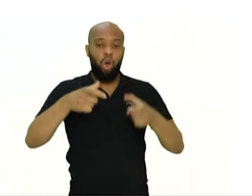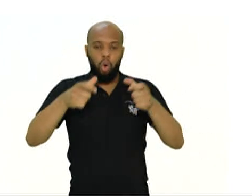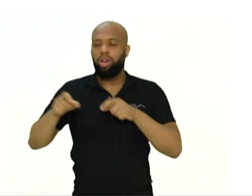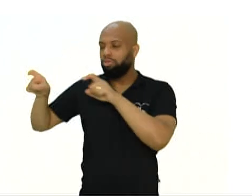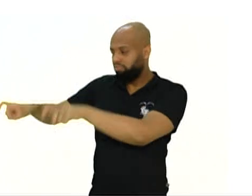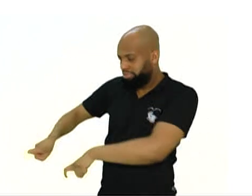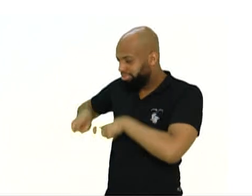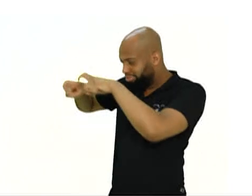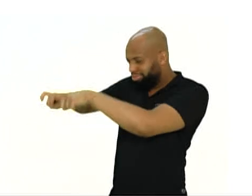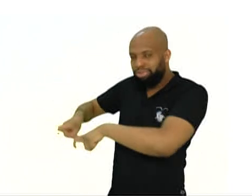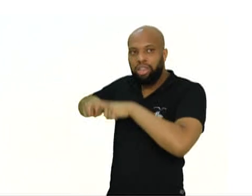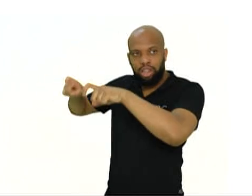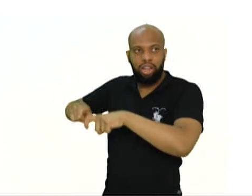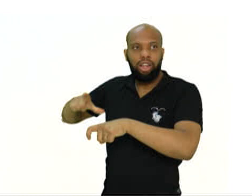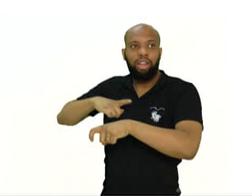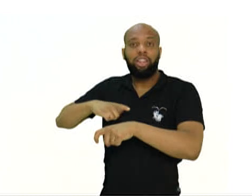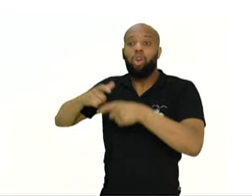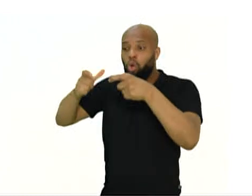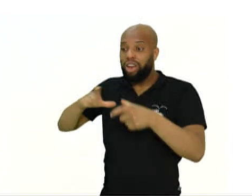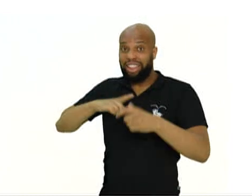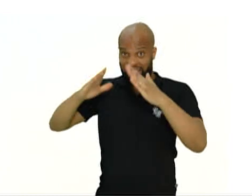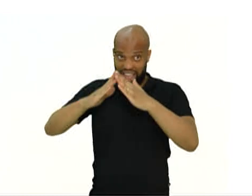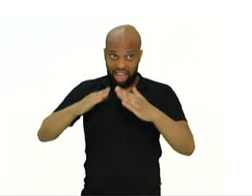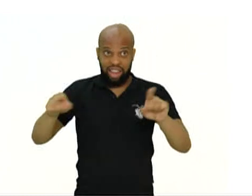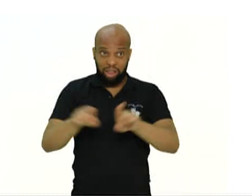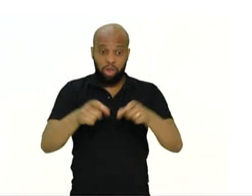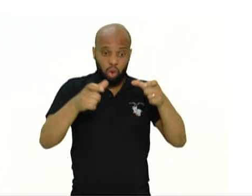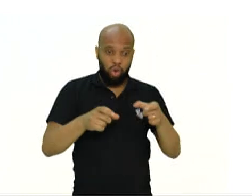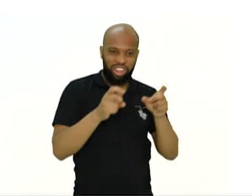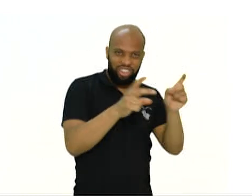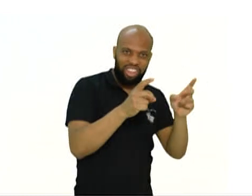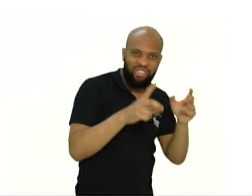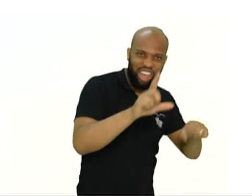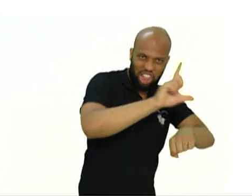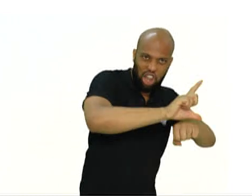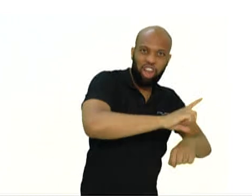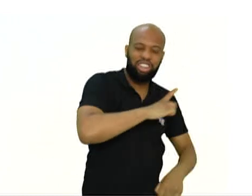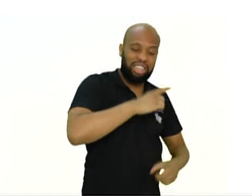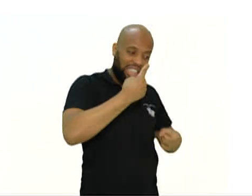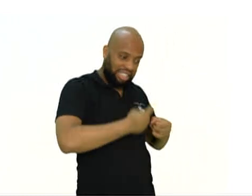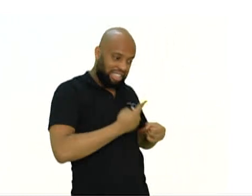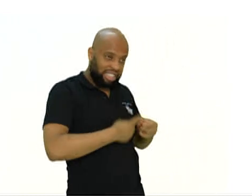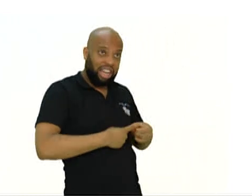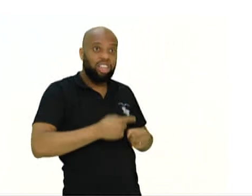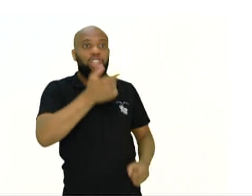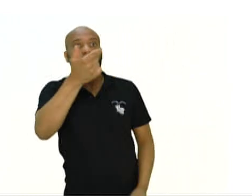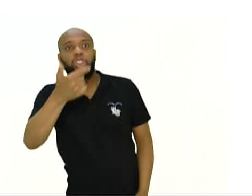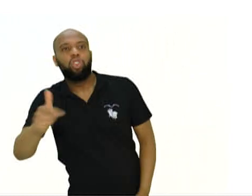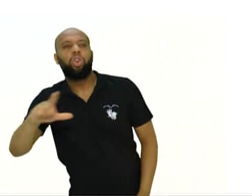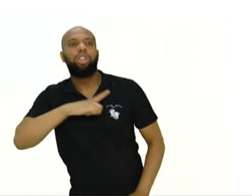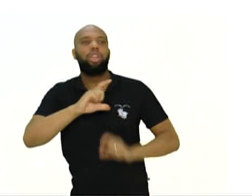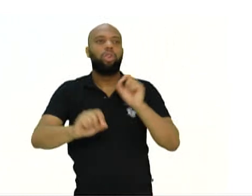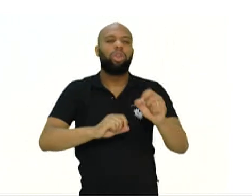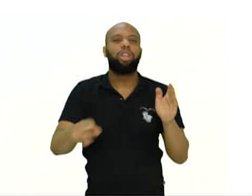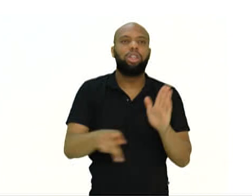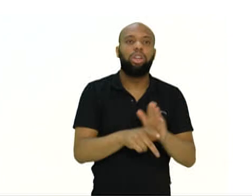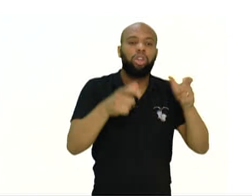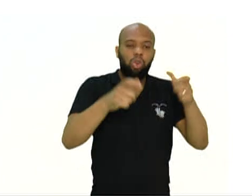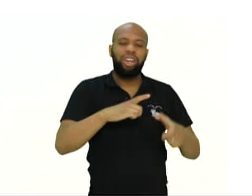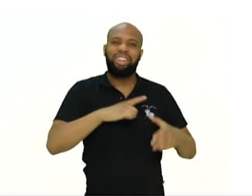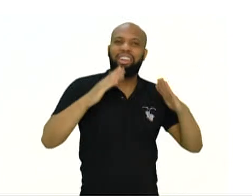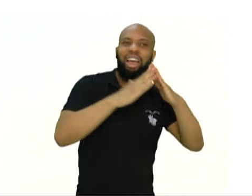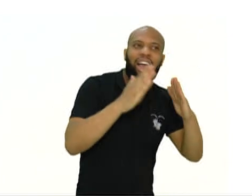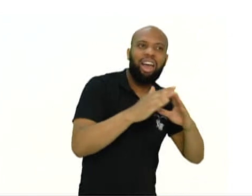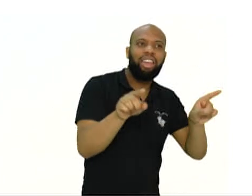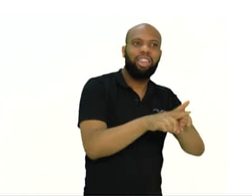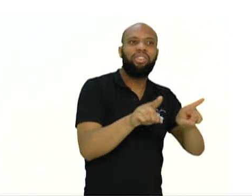rural, né, área residencial, a área comercial, a cidade. Aí novamente, né, a área residencial,